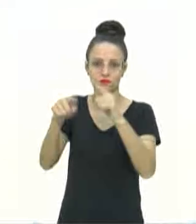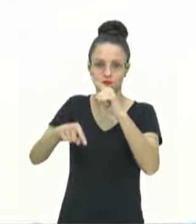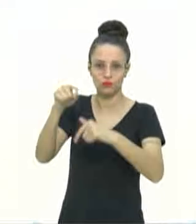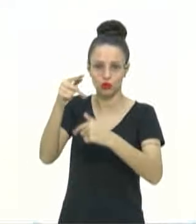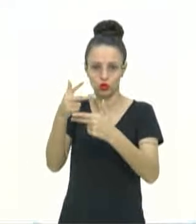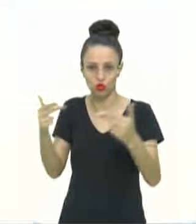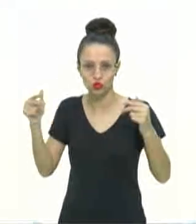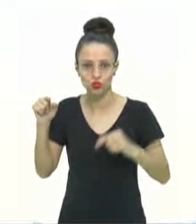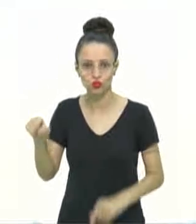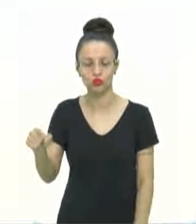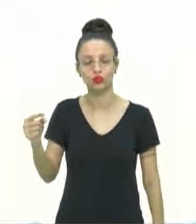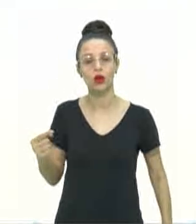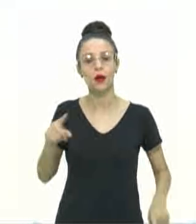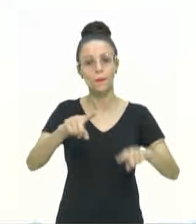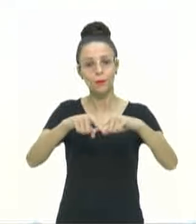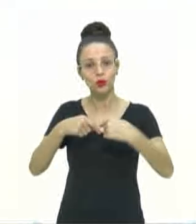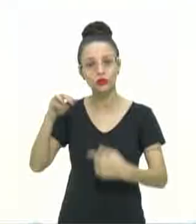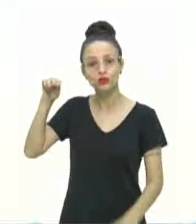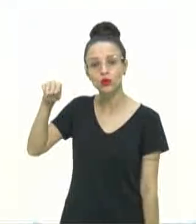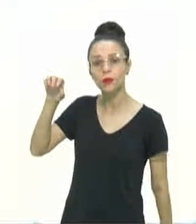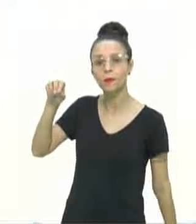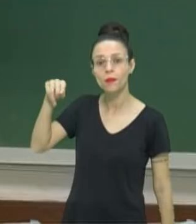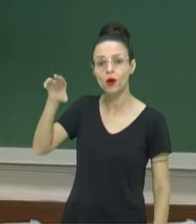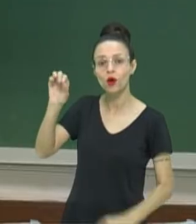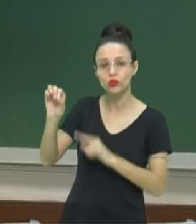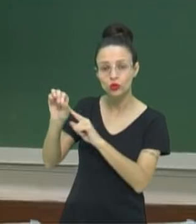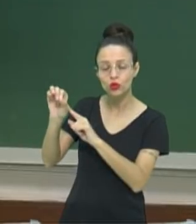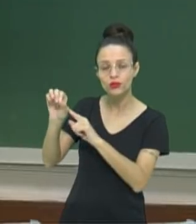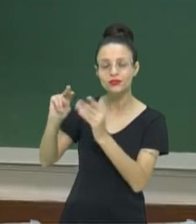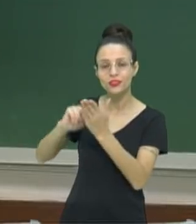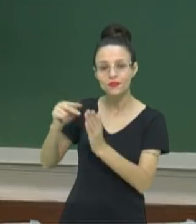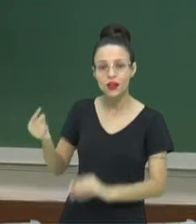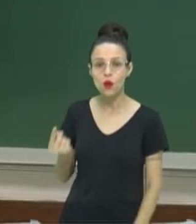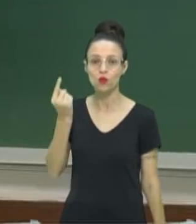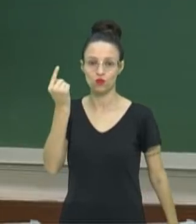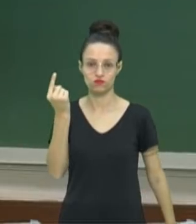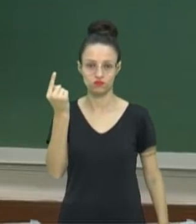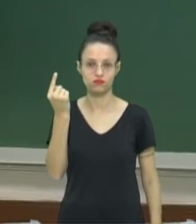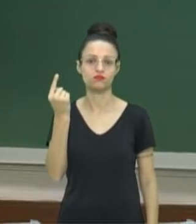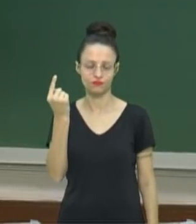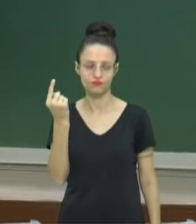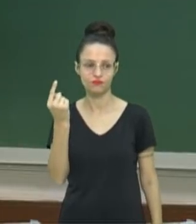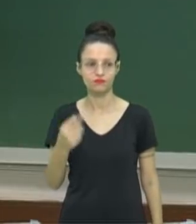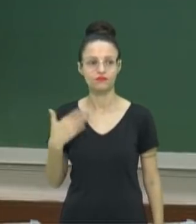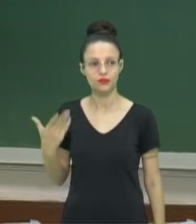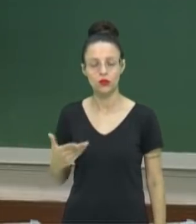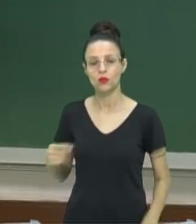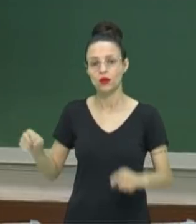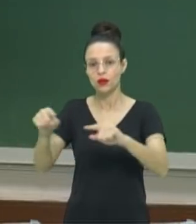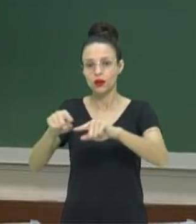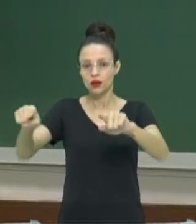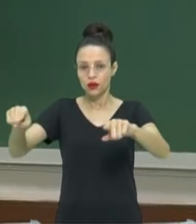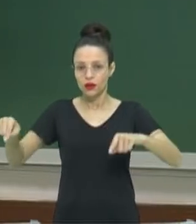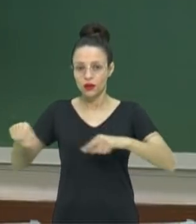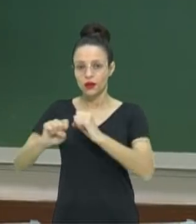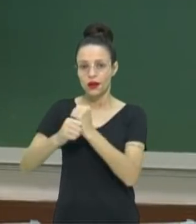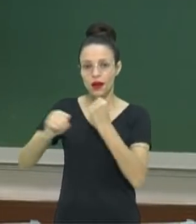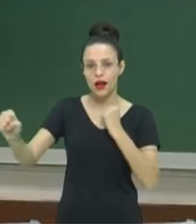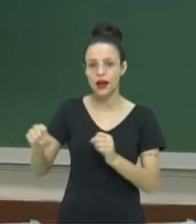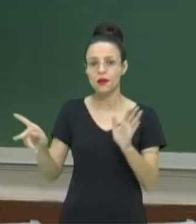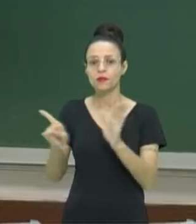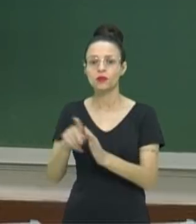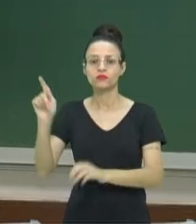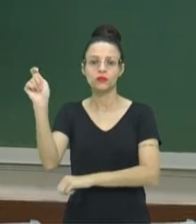isso, monocultura, um único item produzido, certo? E aí nós vamos ter ali áreas no Rio Grande do Sul,